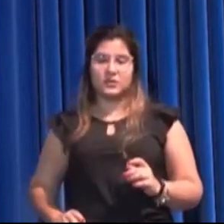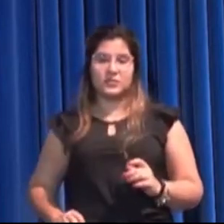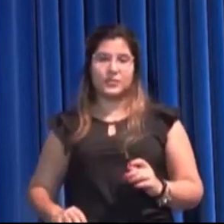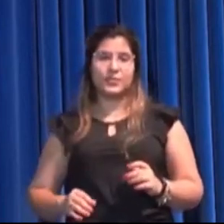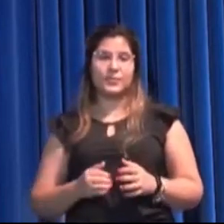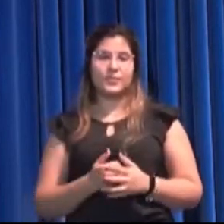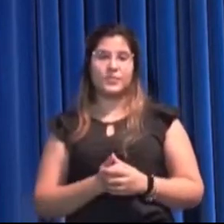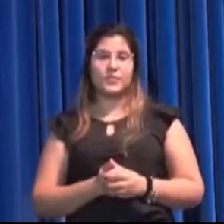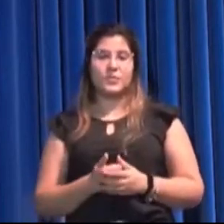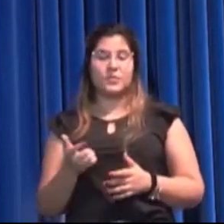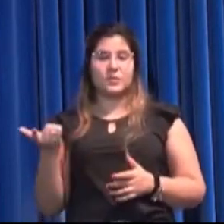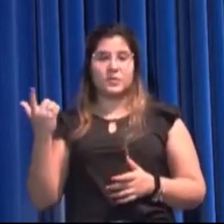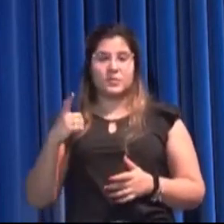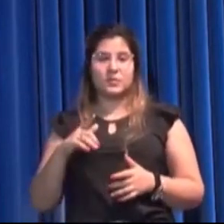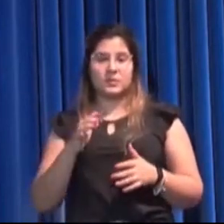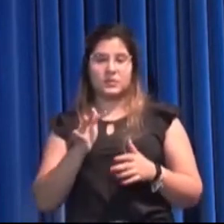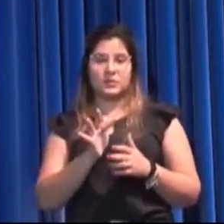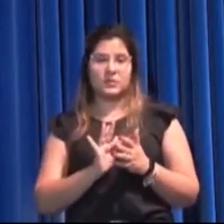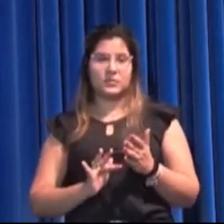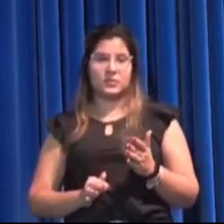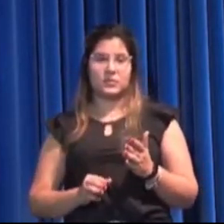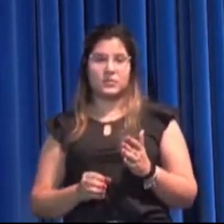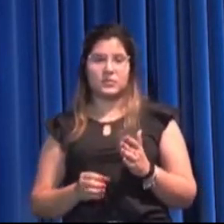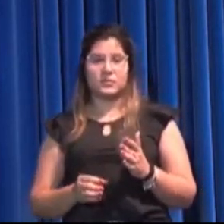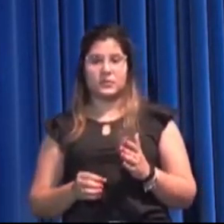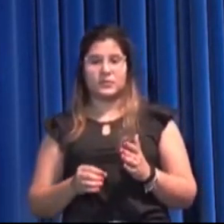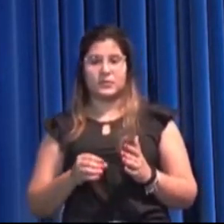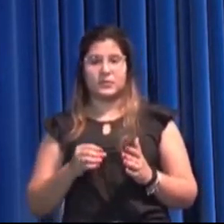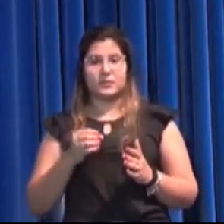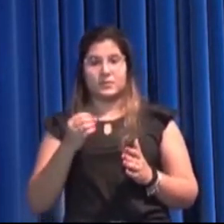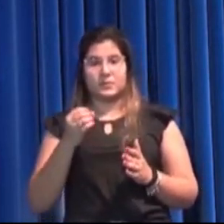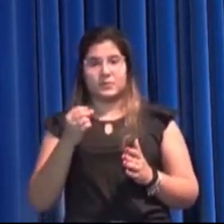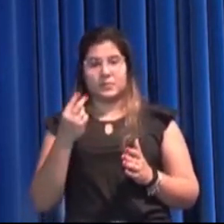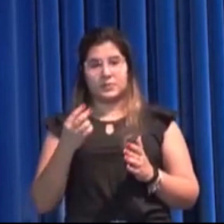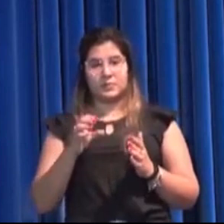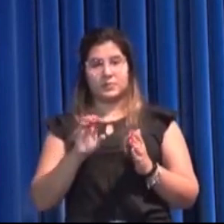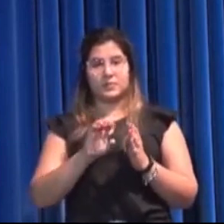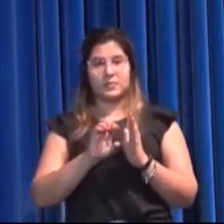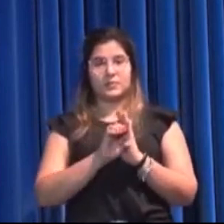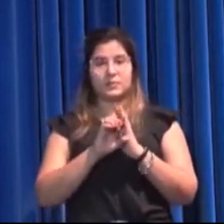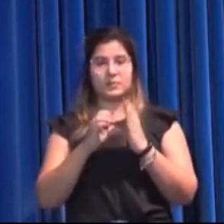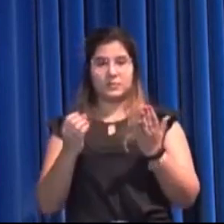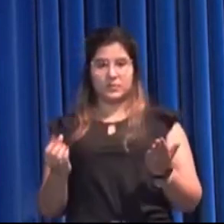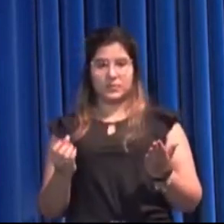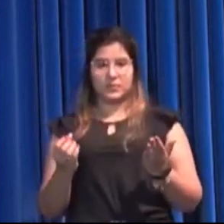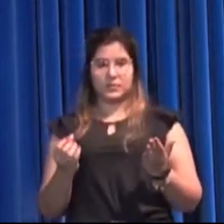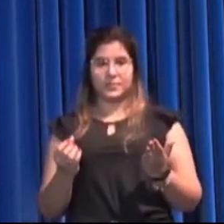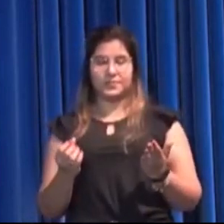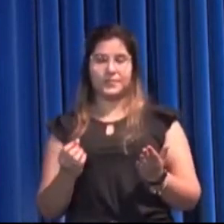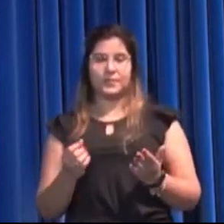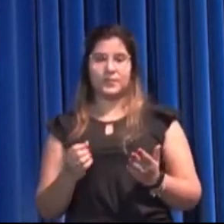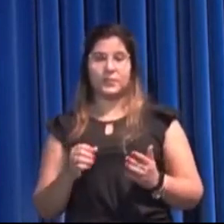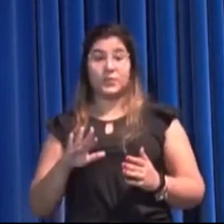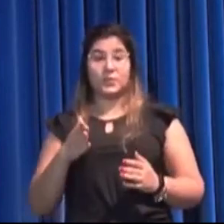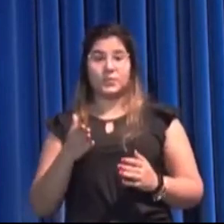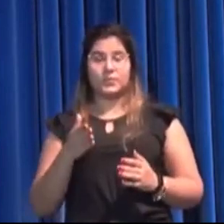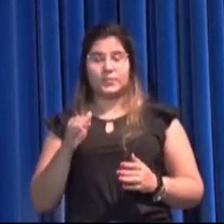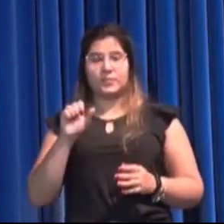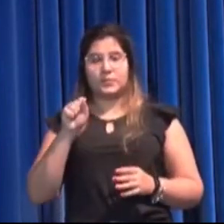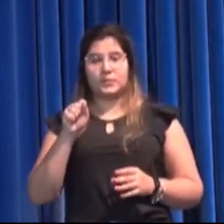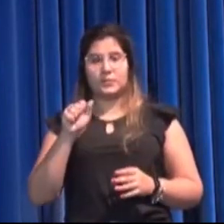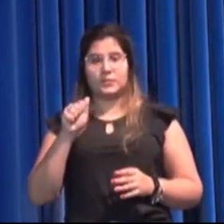Voltando aí agora no texto de 2 Crônicas, no capítulo 1, verso 7. Então Salomão